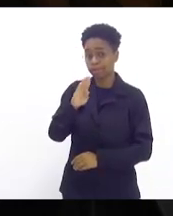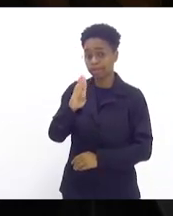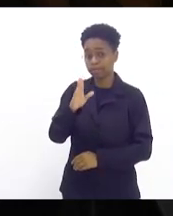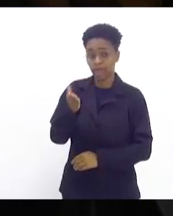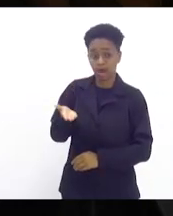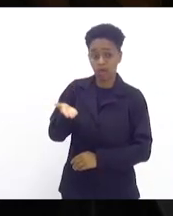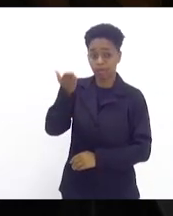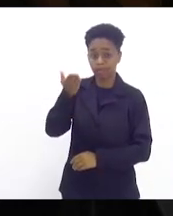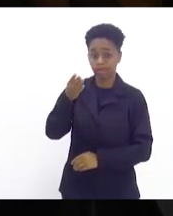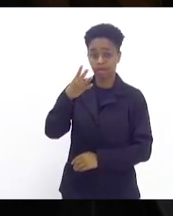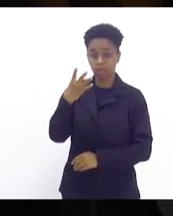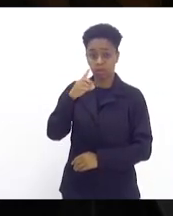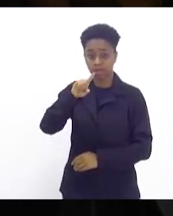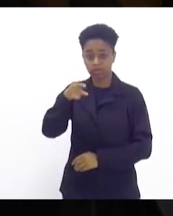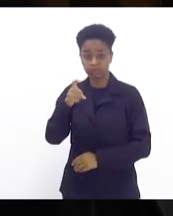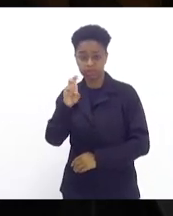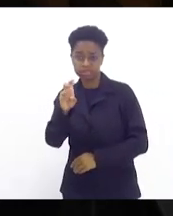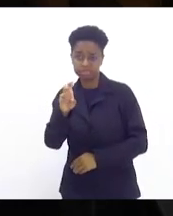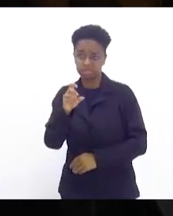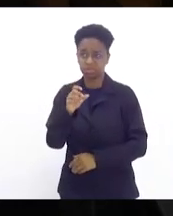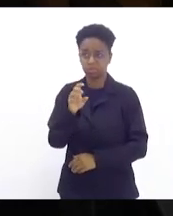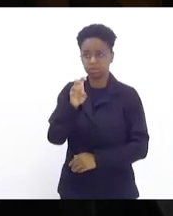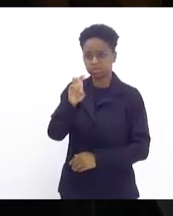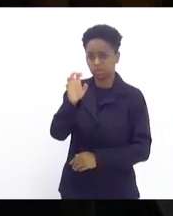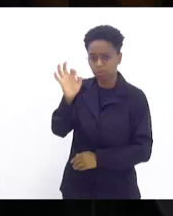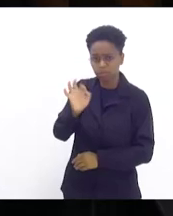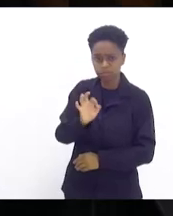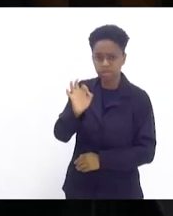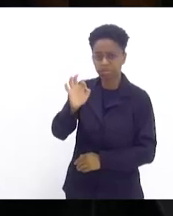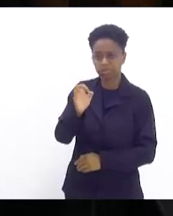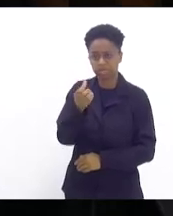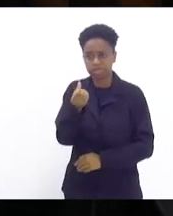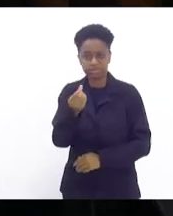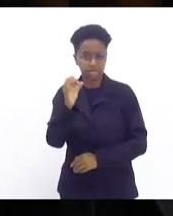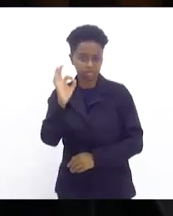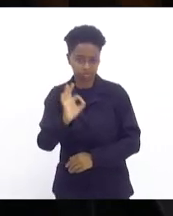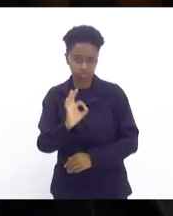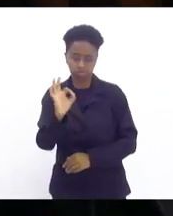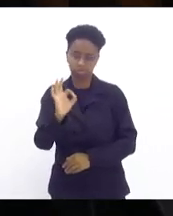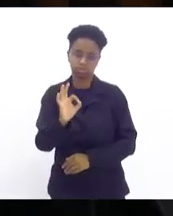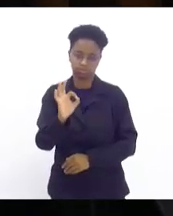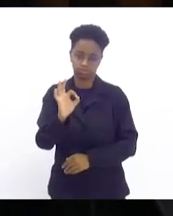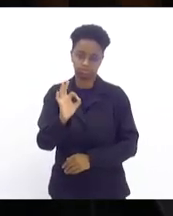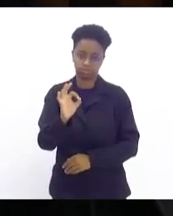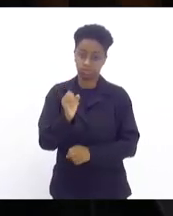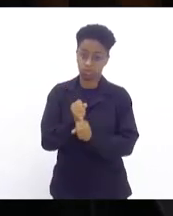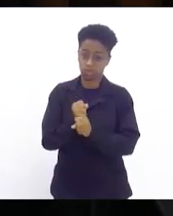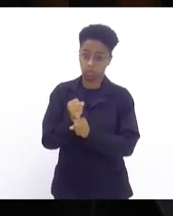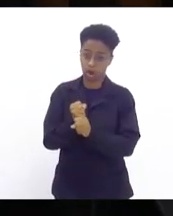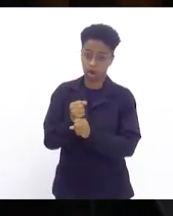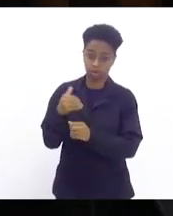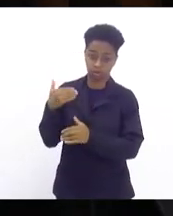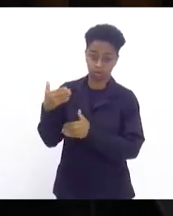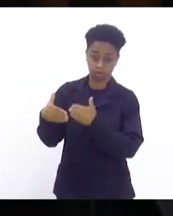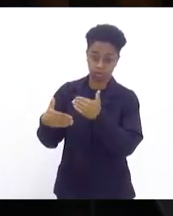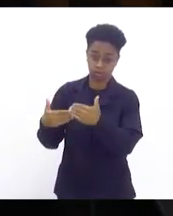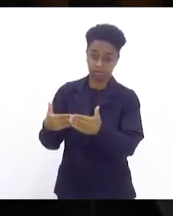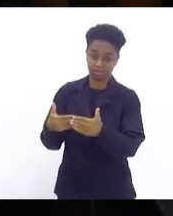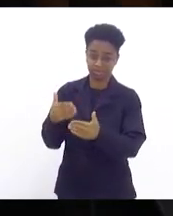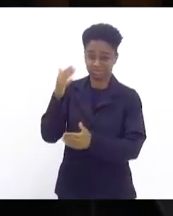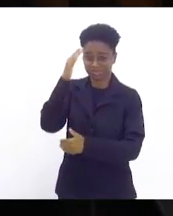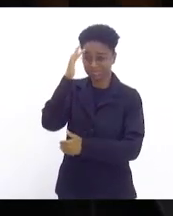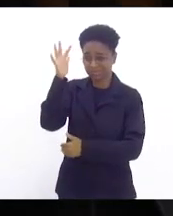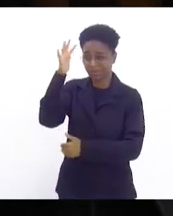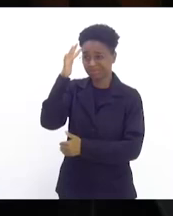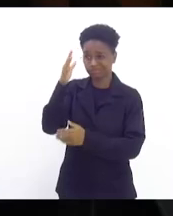quatro e meio 5 até 6% ao ano sonho que já ficou